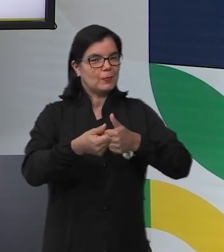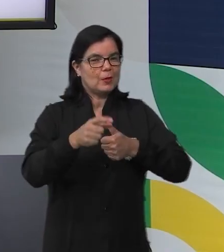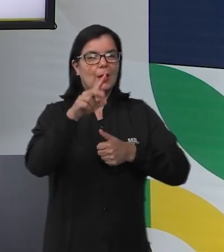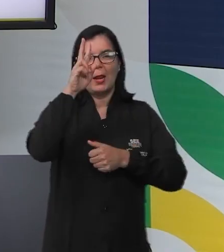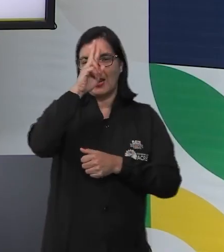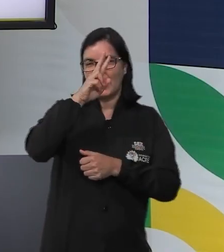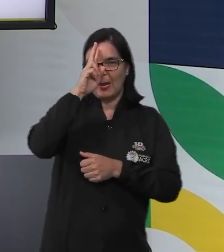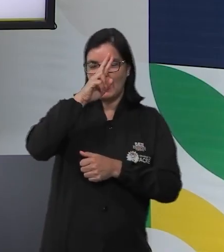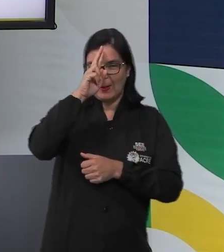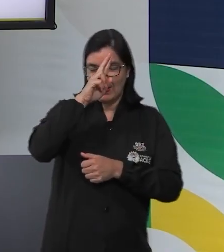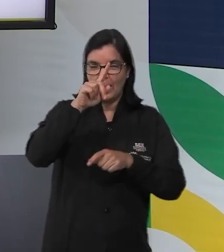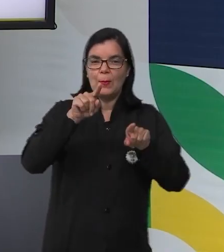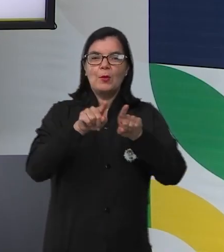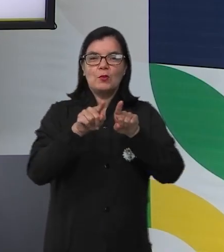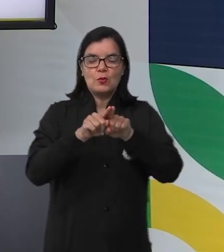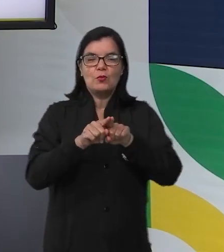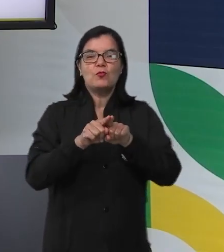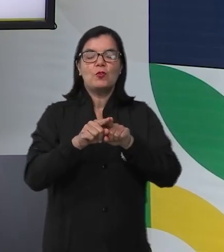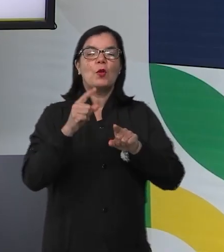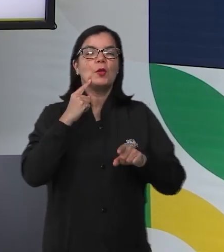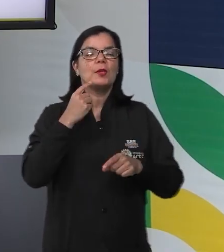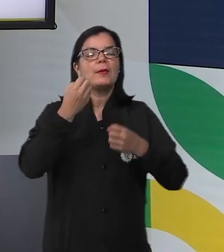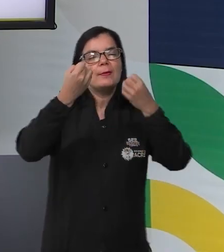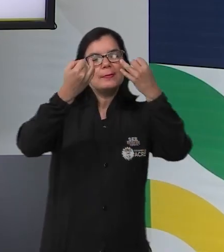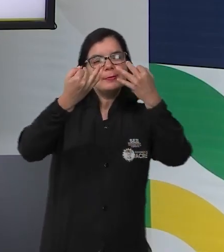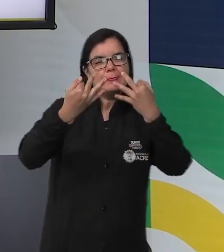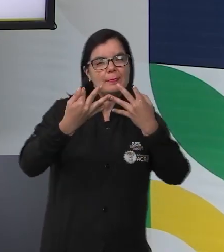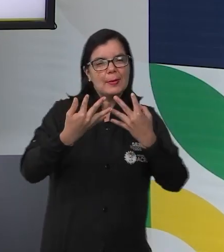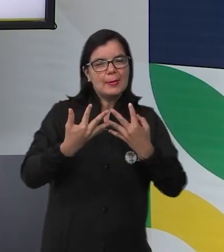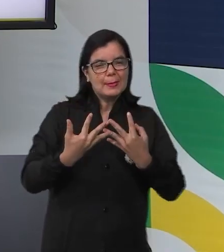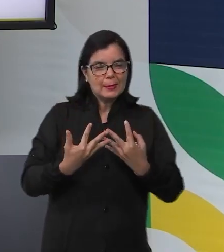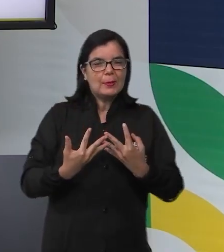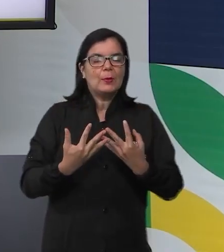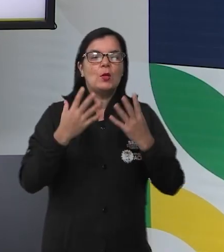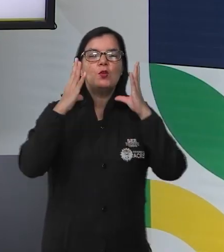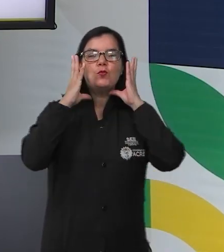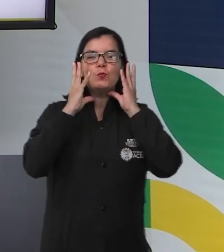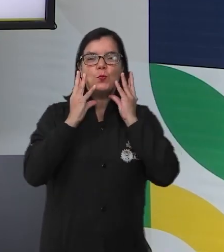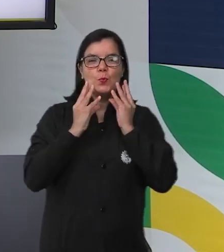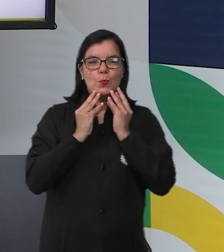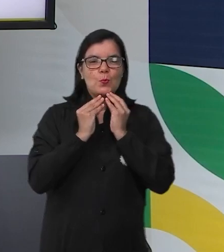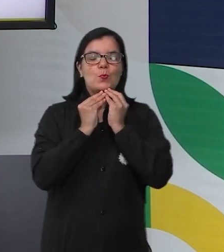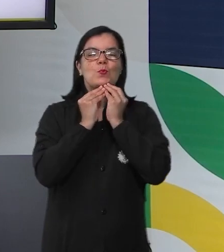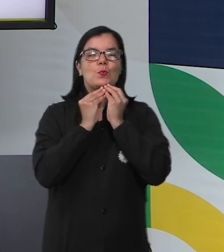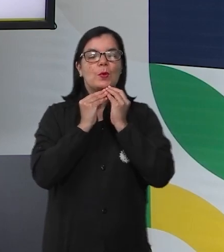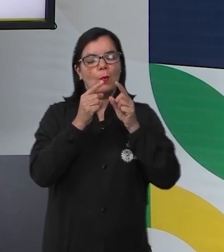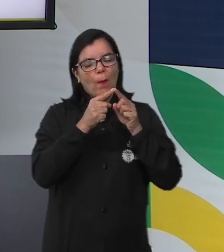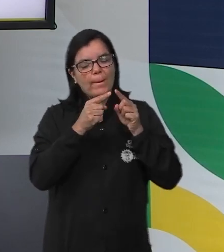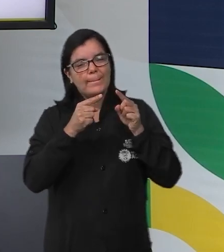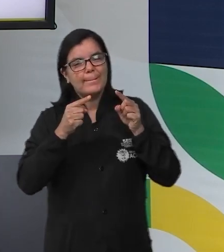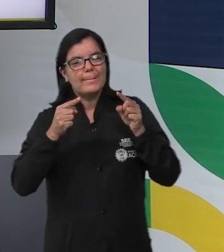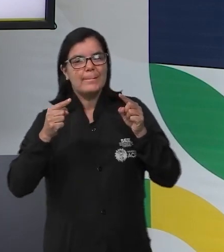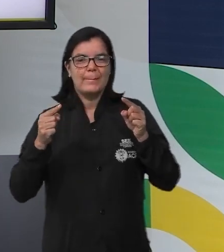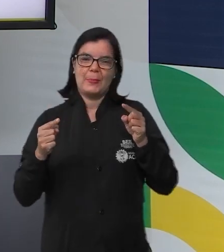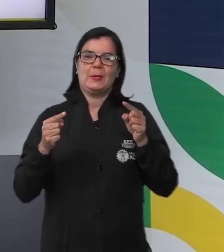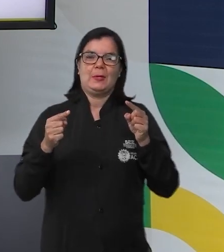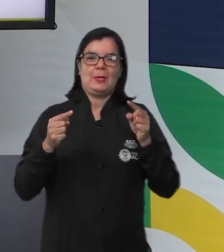Lembra que eu falei de Galileu, que fez experimentos, né, que foi de contra a igreja? E que período